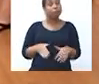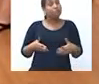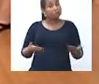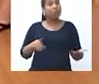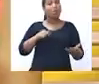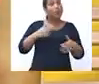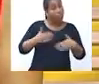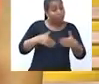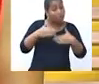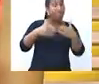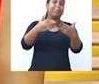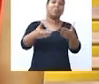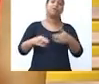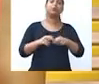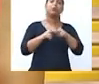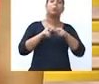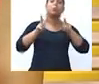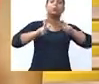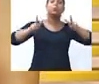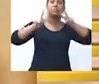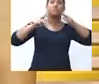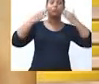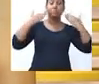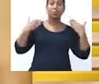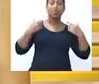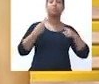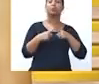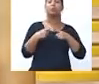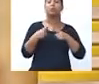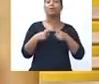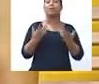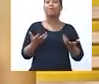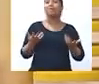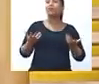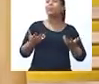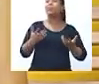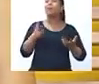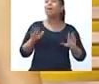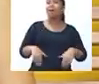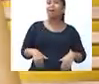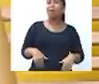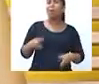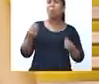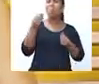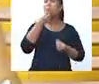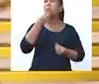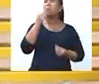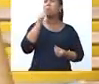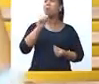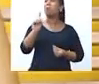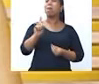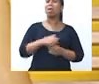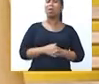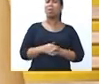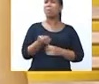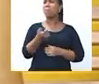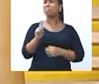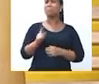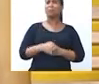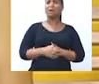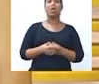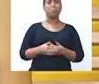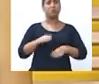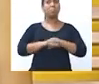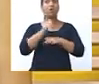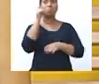um avanço em termos de visibilidade, porque senão você fica com aquela impressão assim, ah, tem muita mulher, tá, tem pouca certo. Mulher. Ah, não, tem